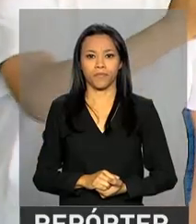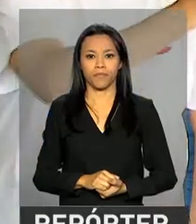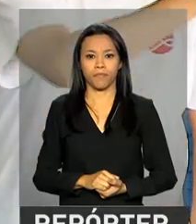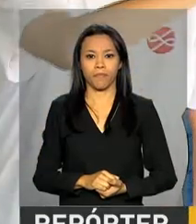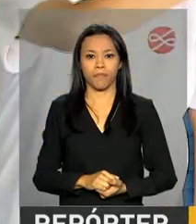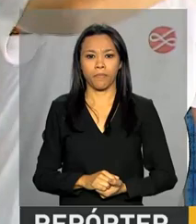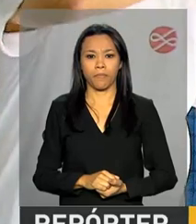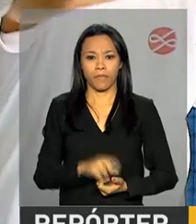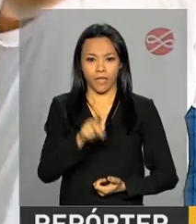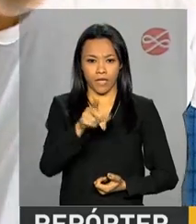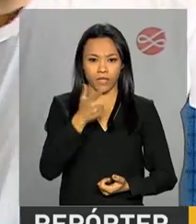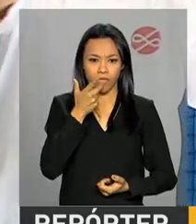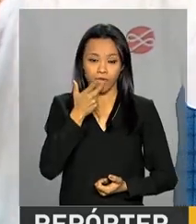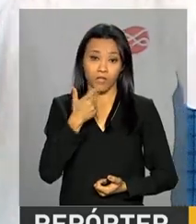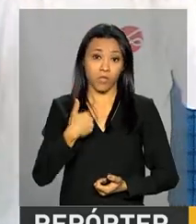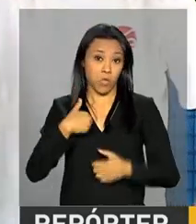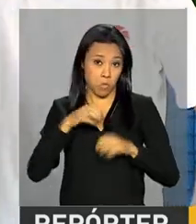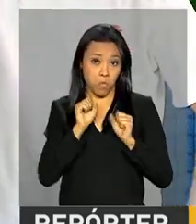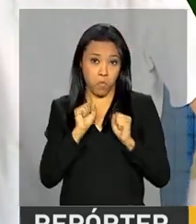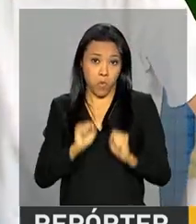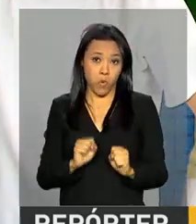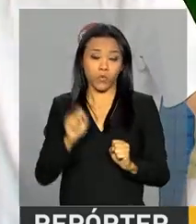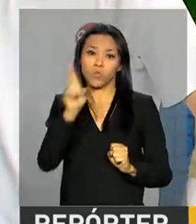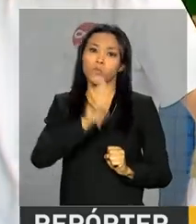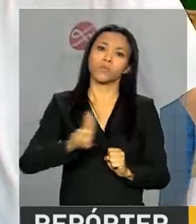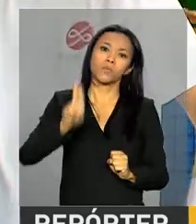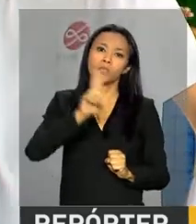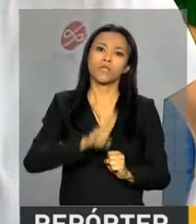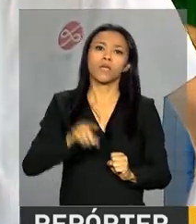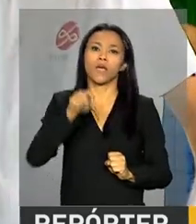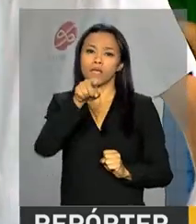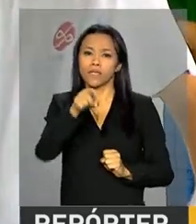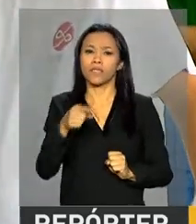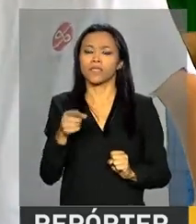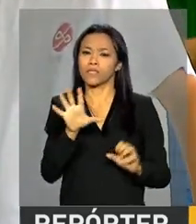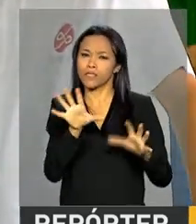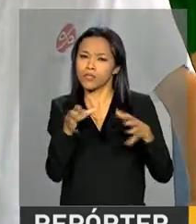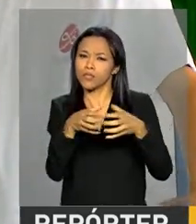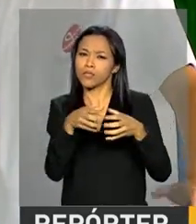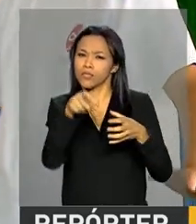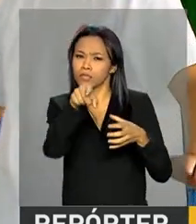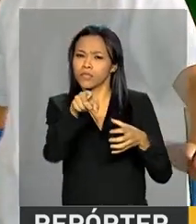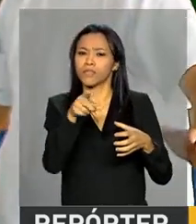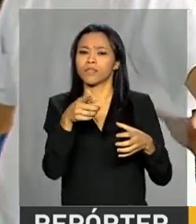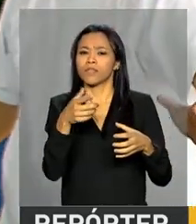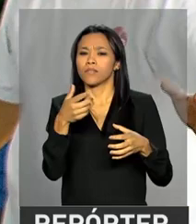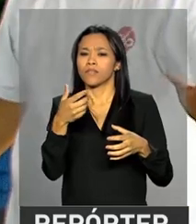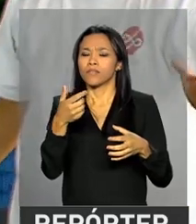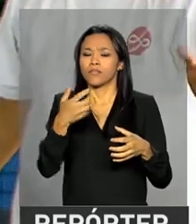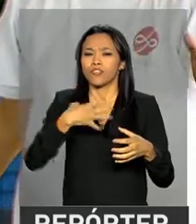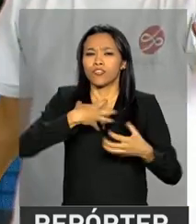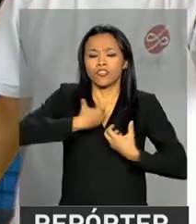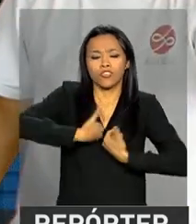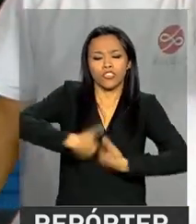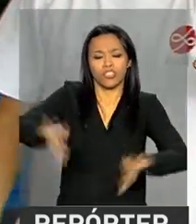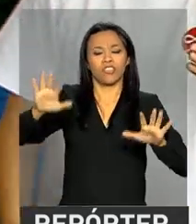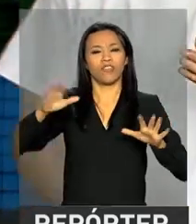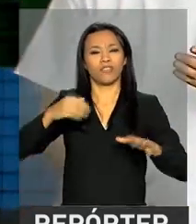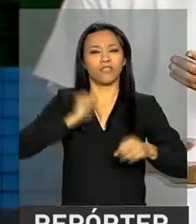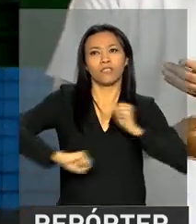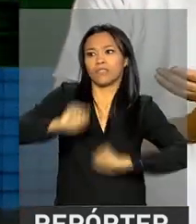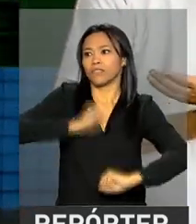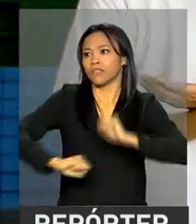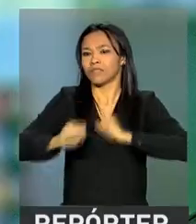Posso usufruir dos benefícios atuais do Tai Chi Chuan, me mantendo distante da ansiedade, da depressão, da falta